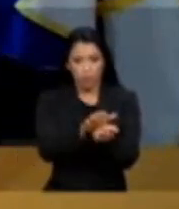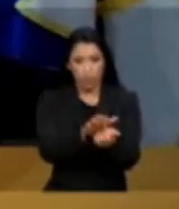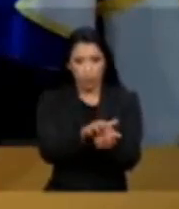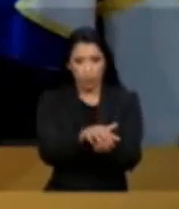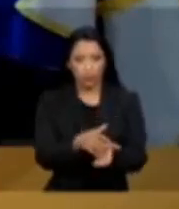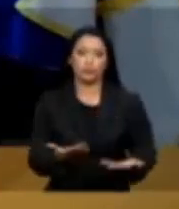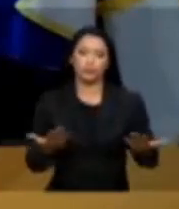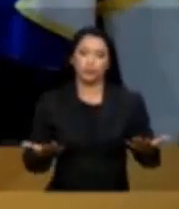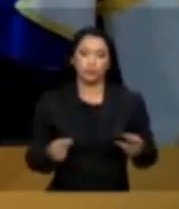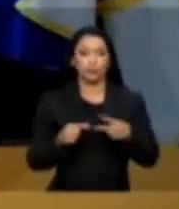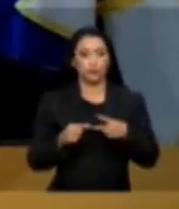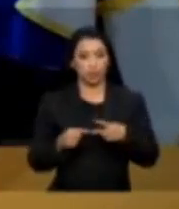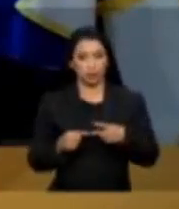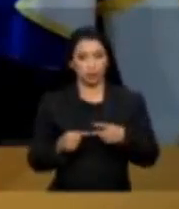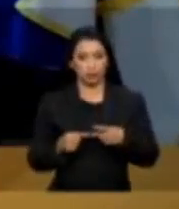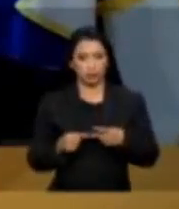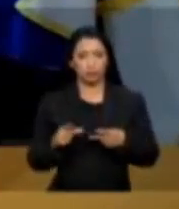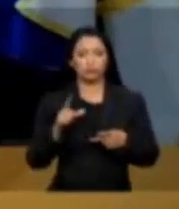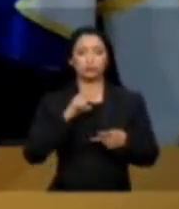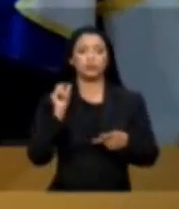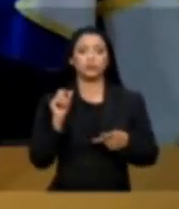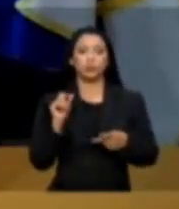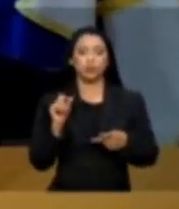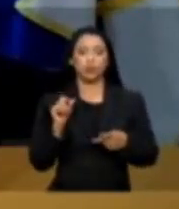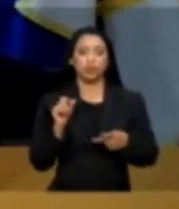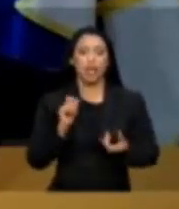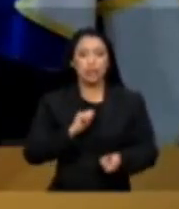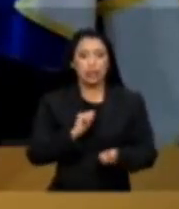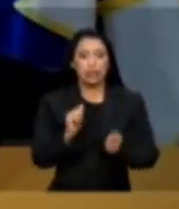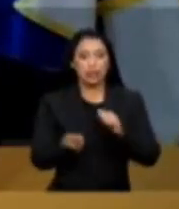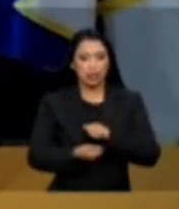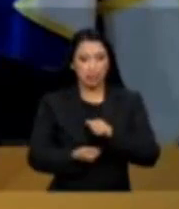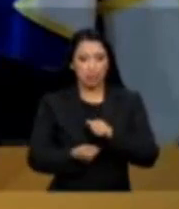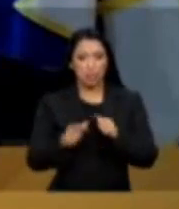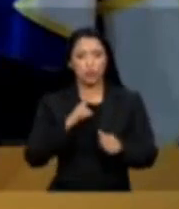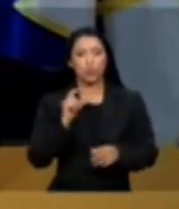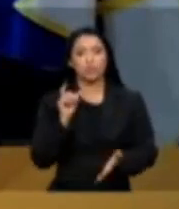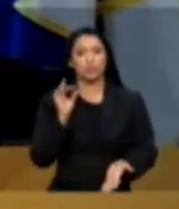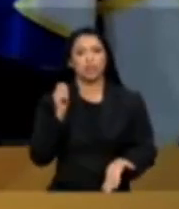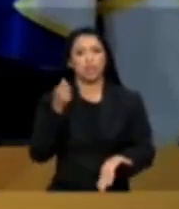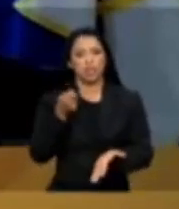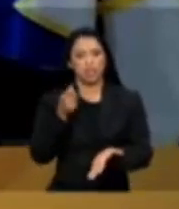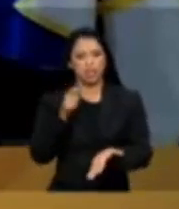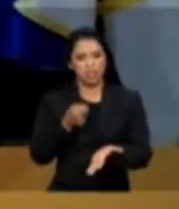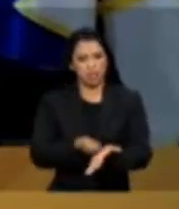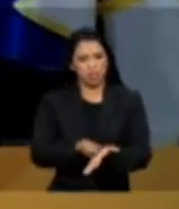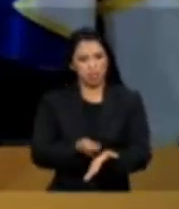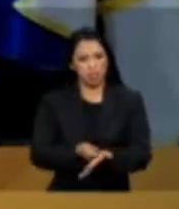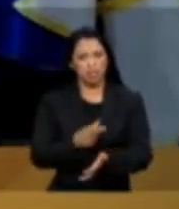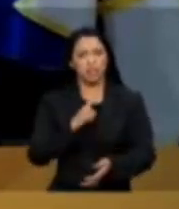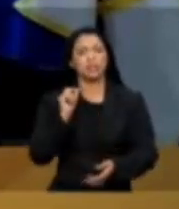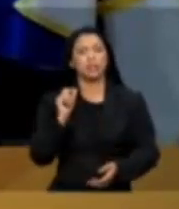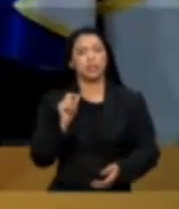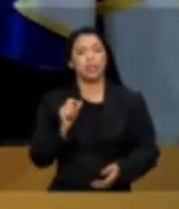Passemos para o item 2. No que concerne à adequação da exigência do marco temporal,